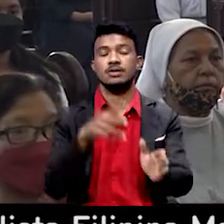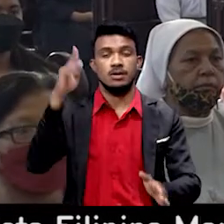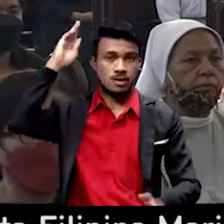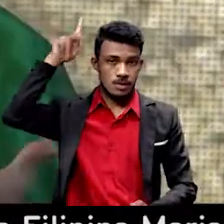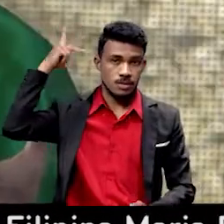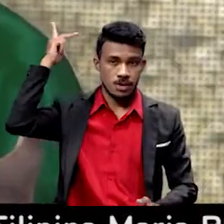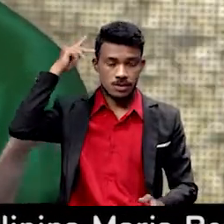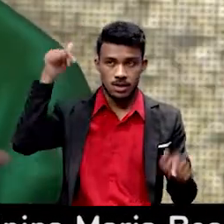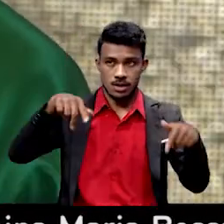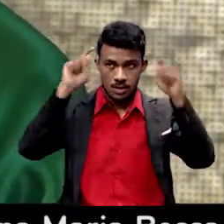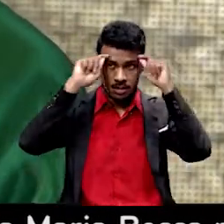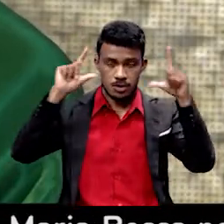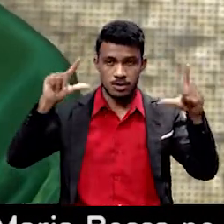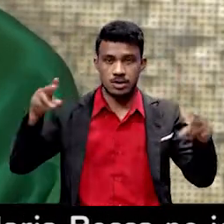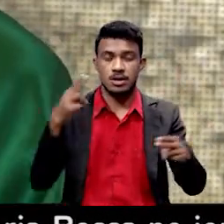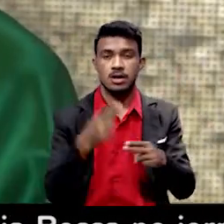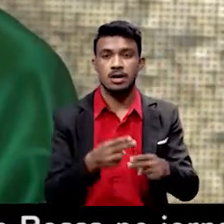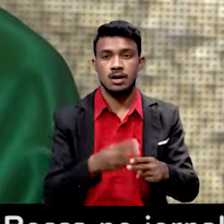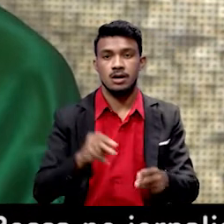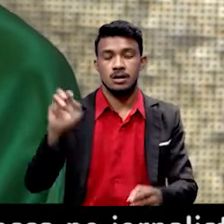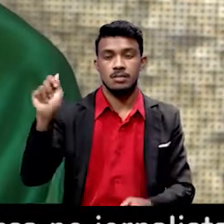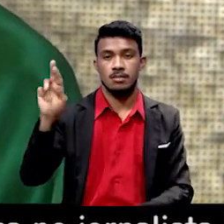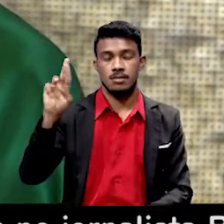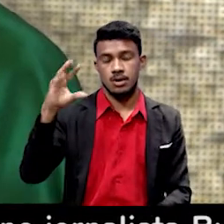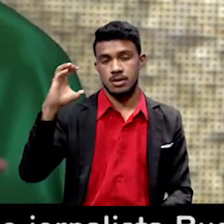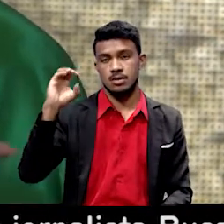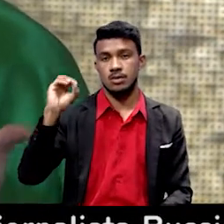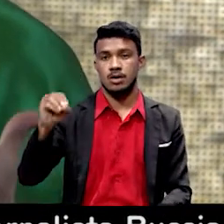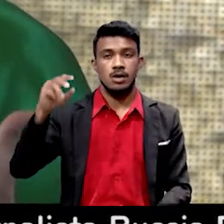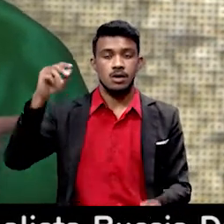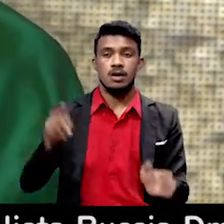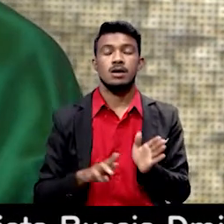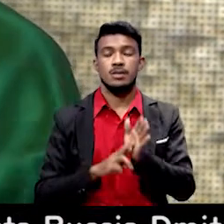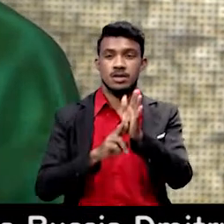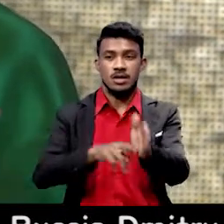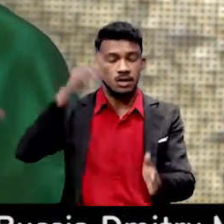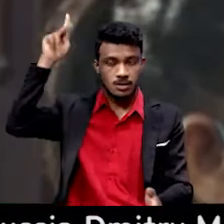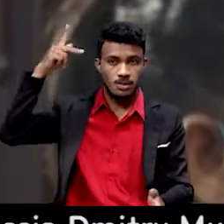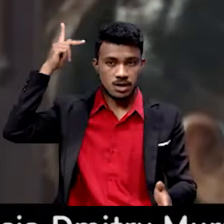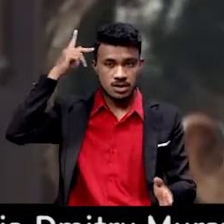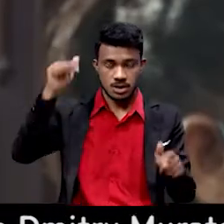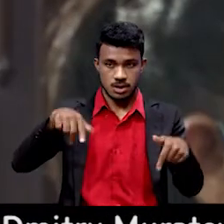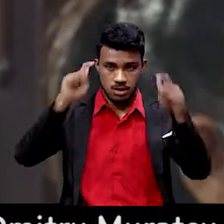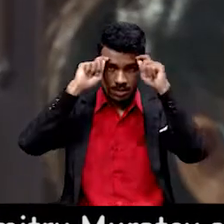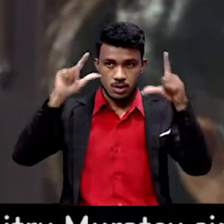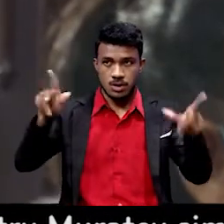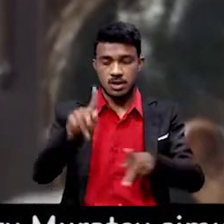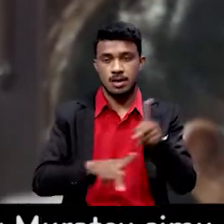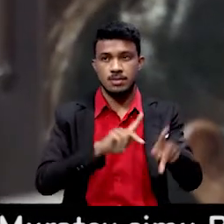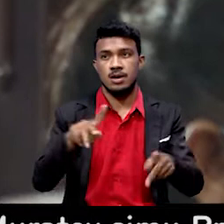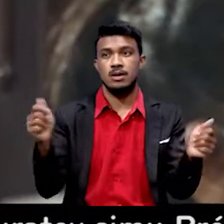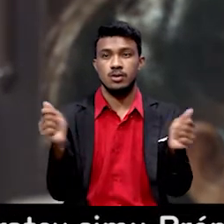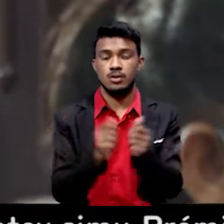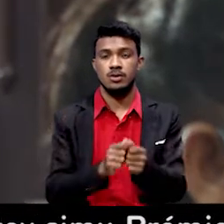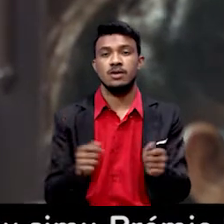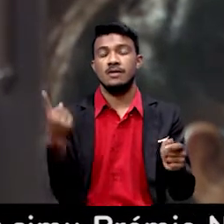Monsenhor Marcos Prezi, sente orgulho. O Anhira representa Papa Francisco e Timor, também Saranesira e Timor-Leste, Hamutuk Nefatin e uma